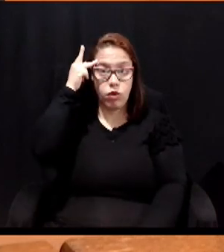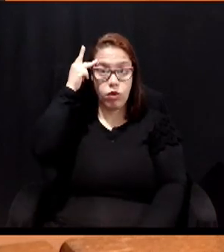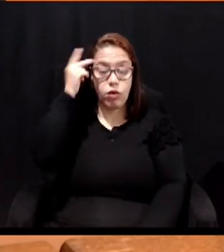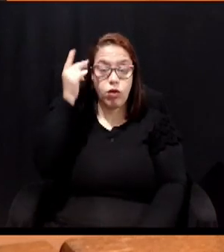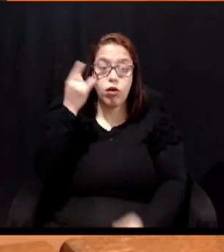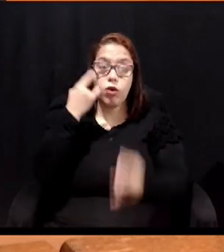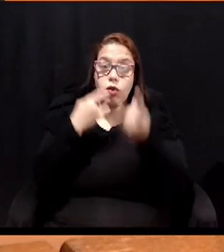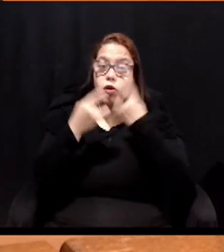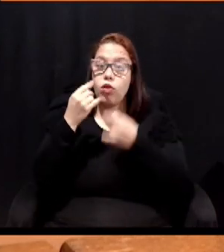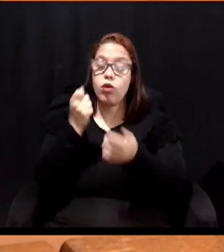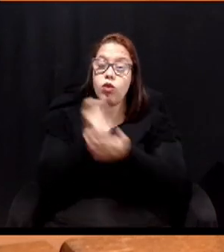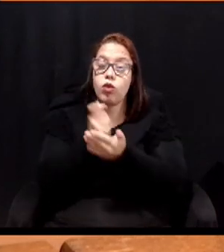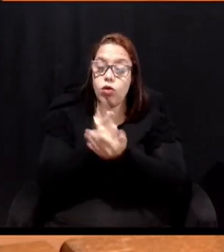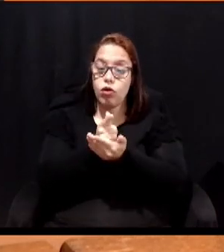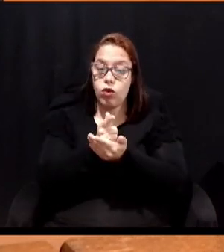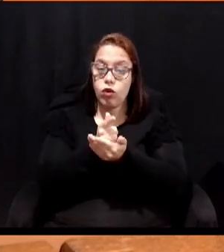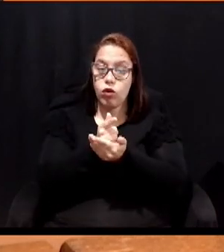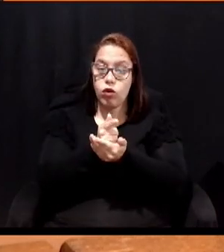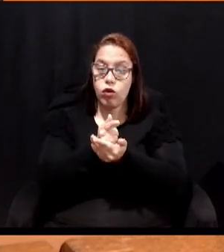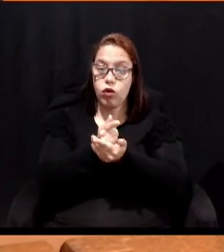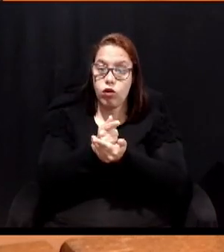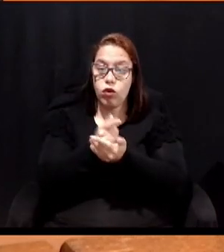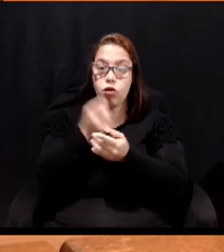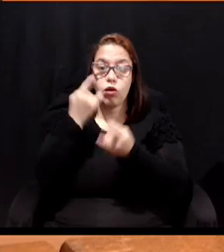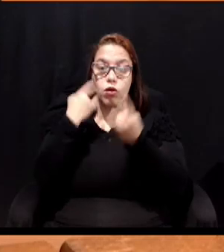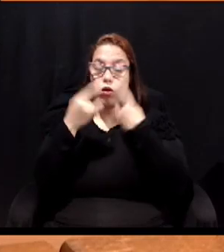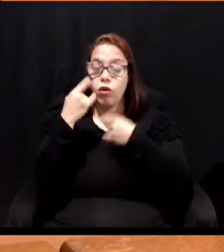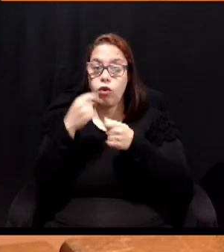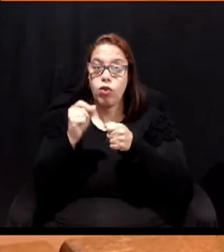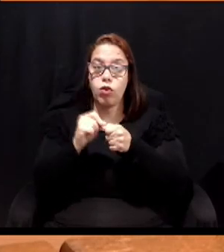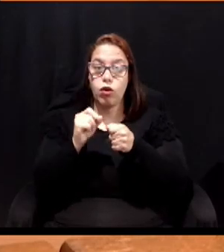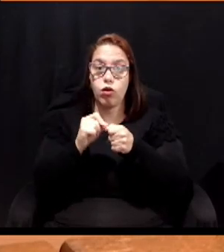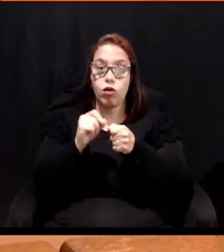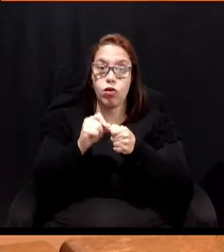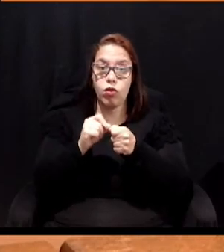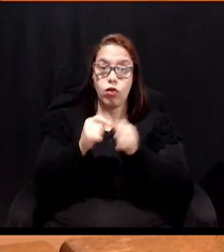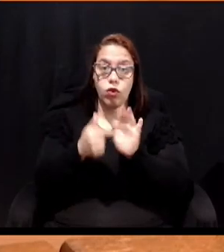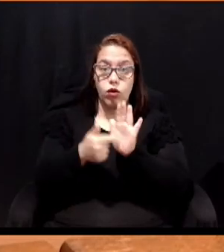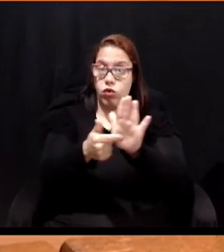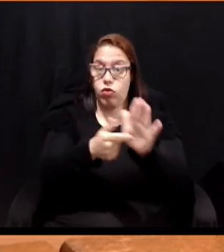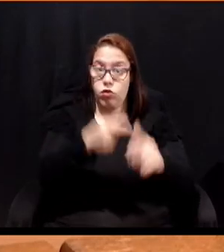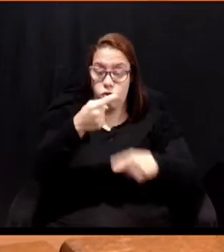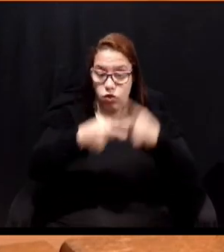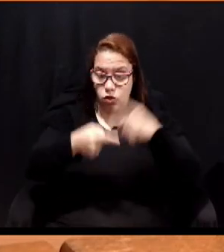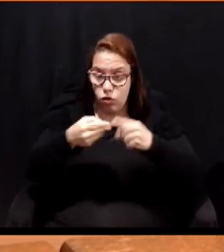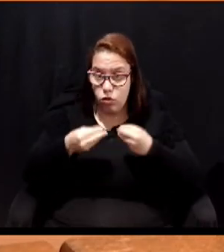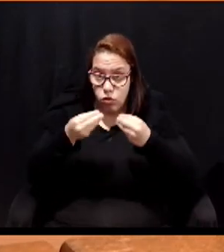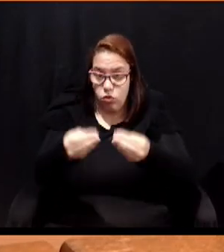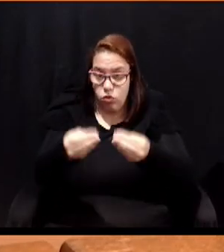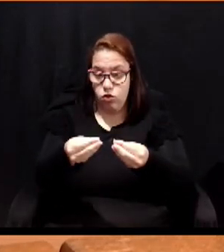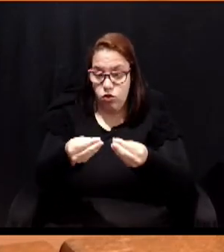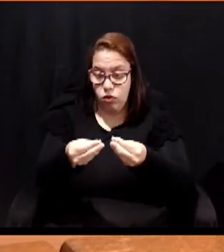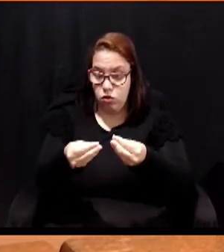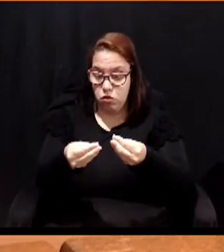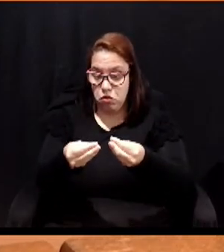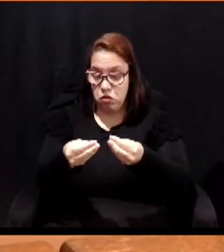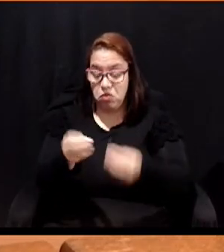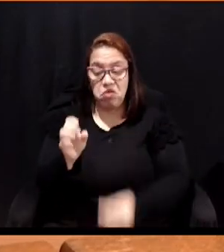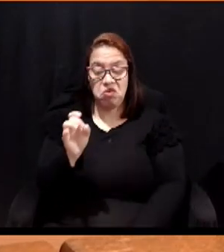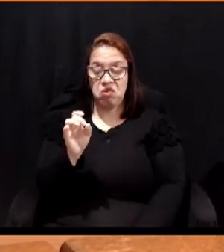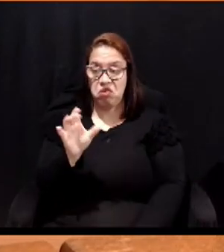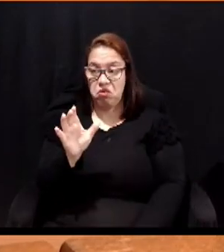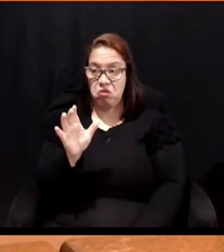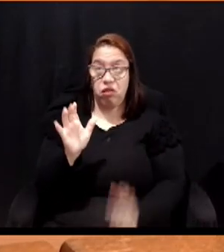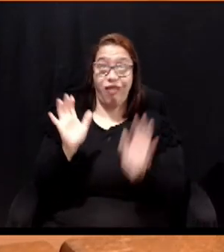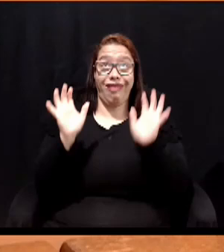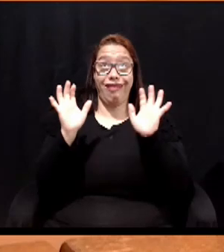mas também o interesse em expor seus produtos lá, né? Porque não são mega indústrias